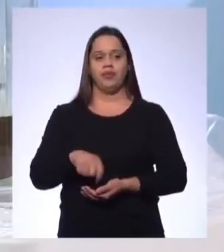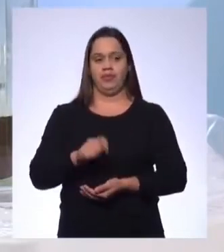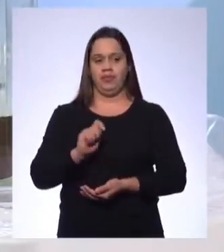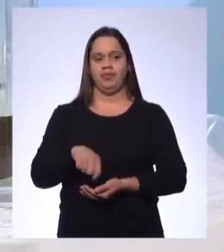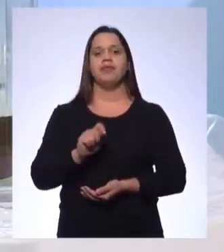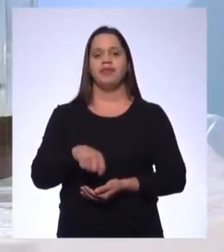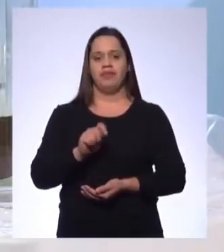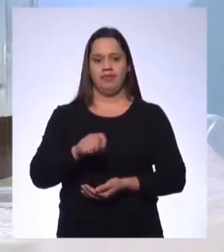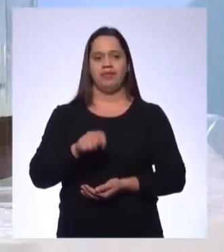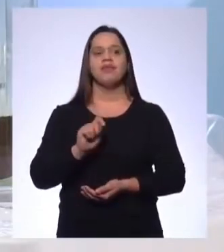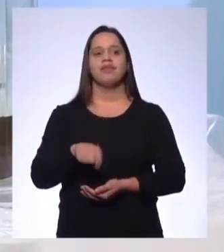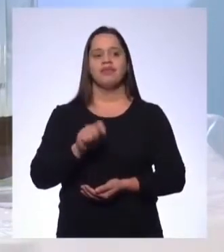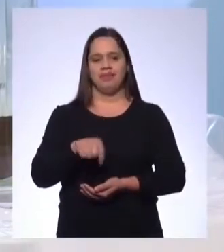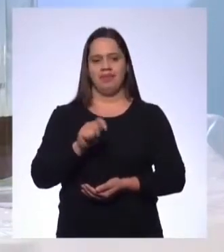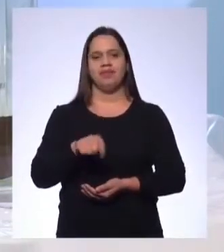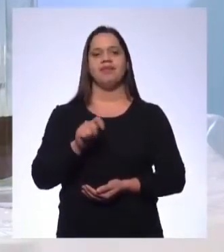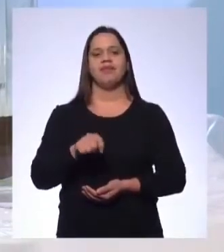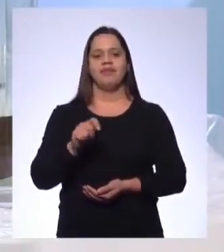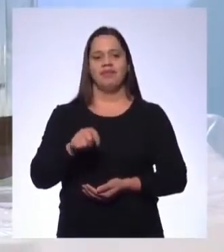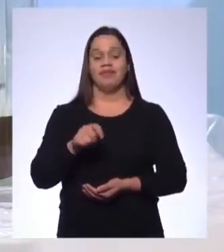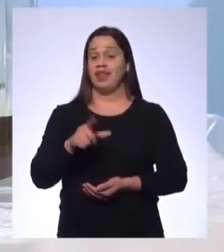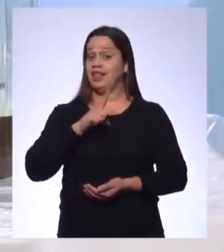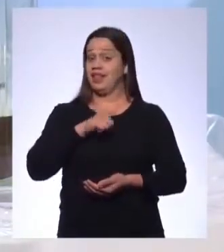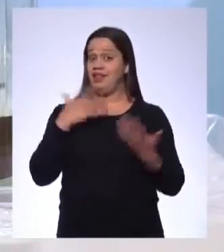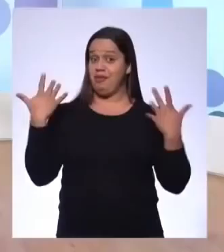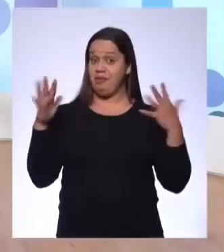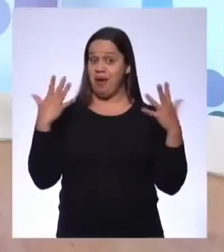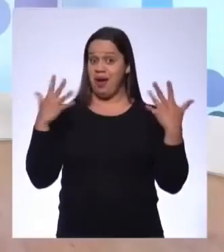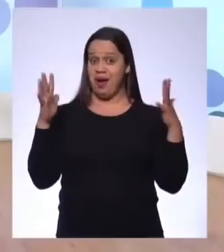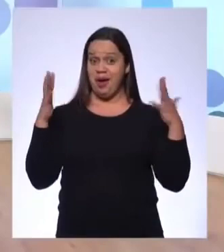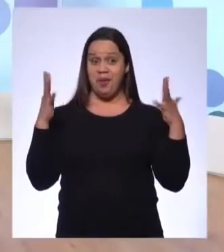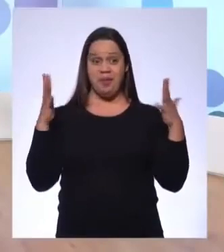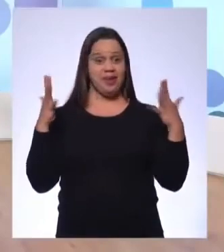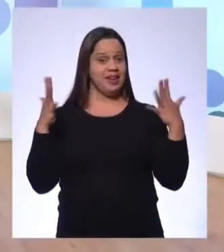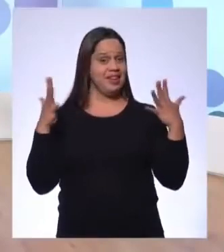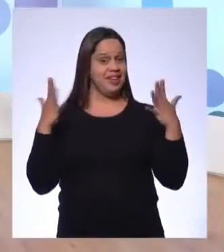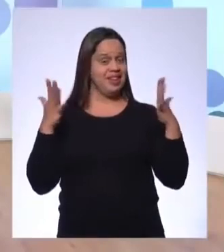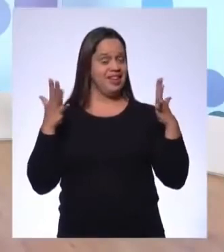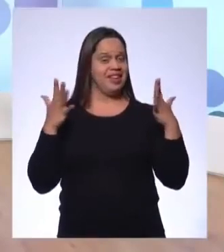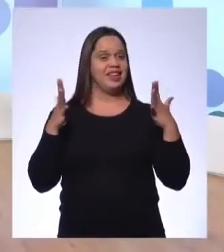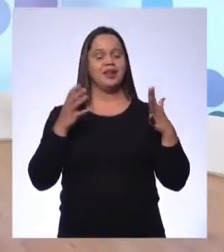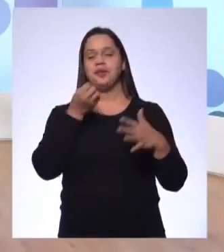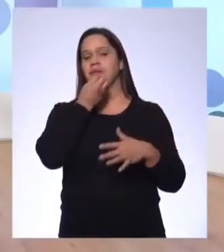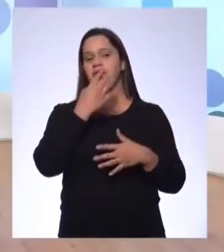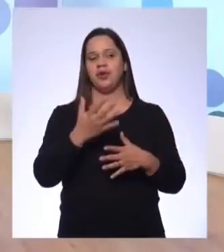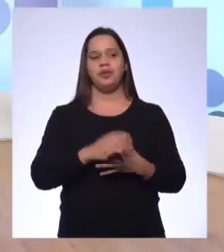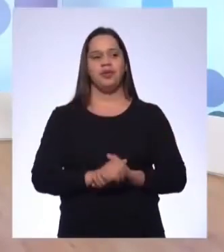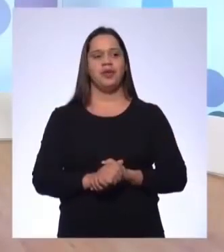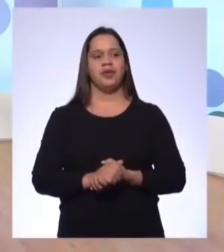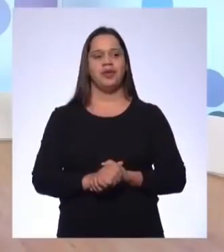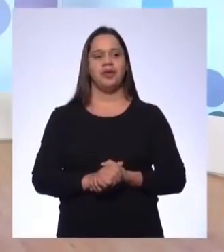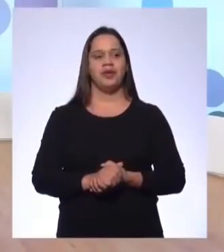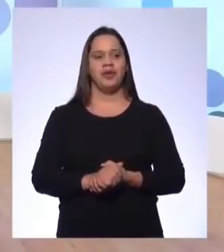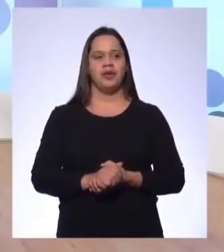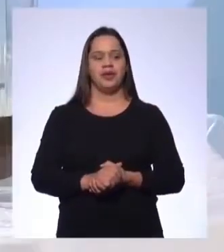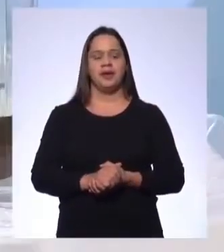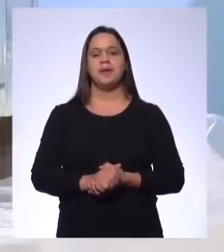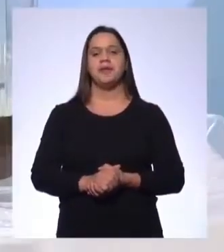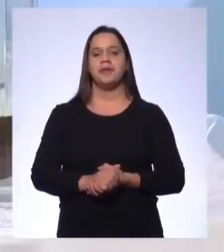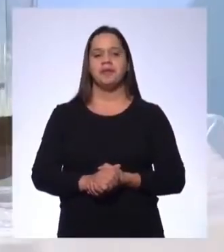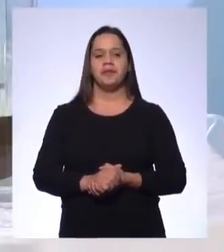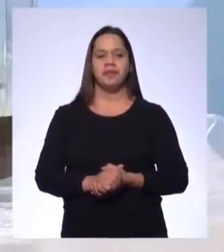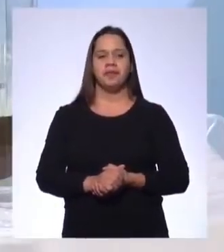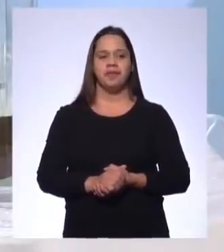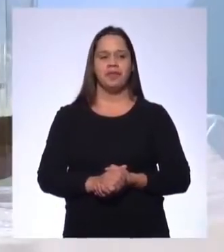Agora, tá vendo? Olha. Agora eu não sei, pode comentar meu vídeo lá no seu canal lá